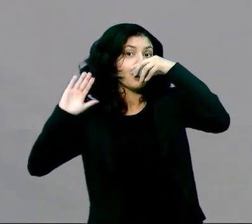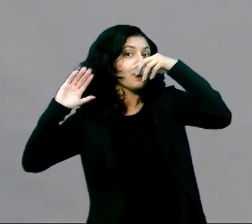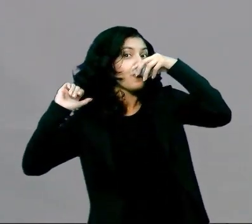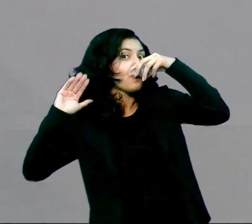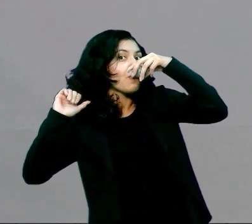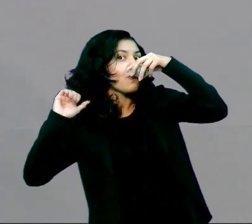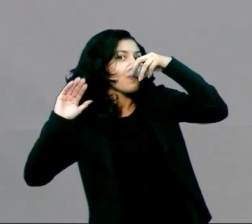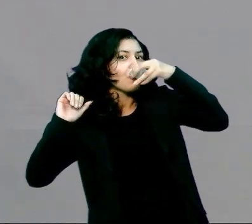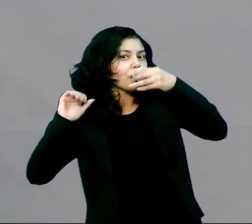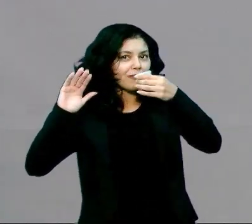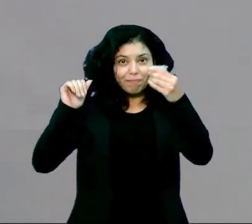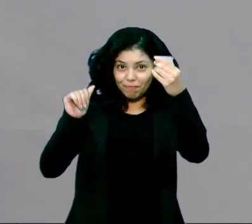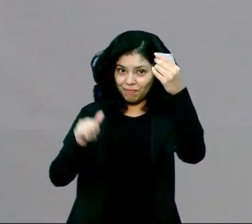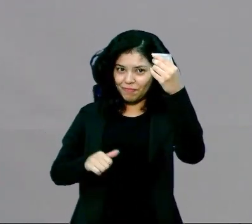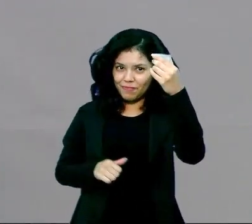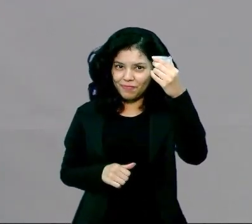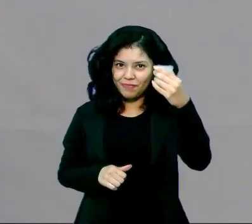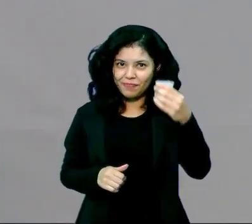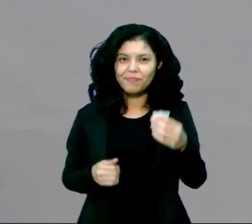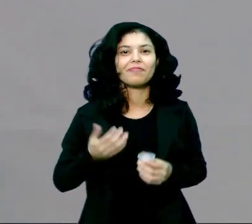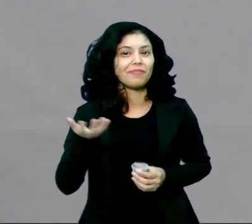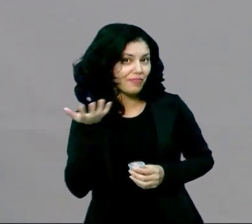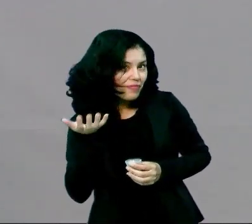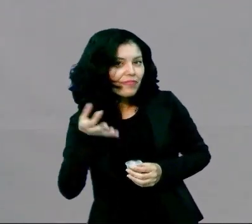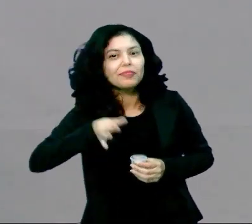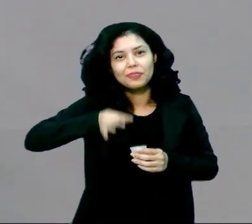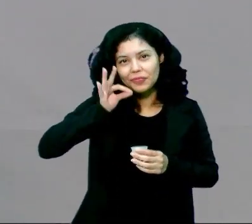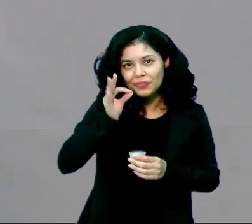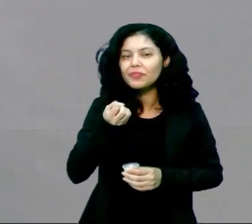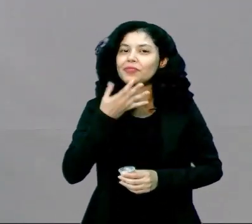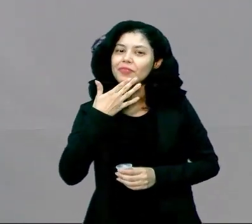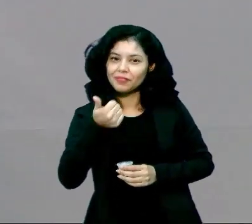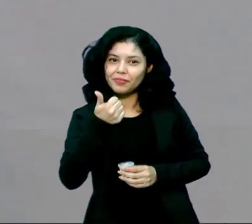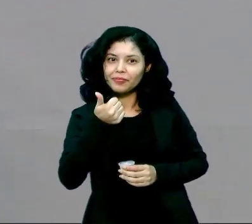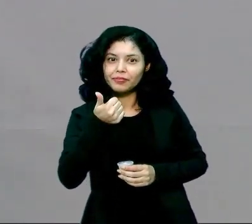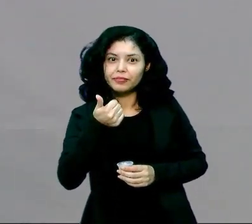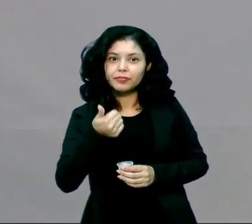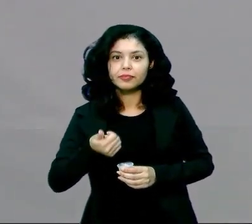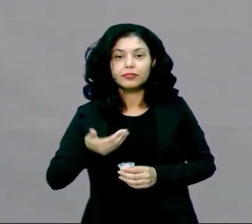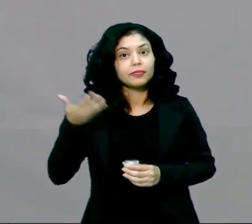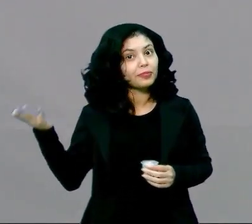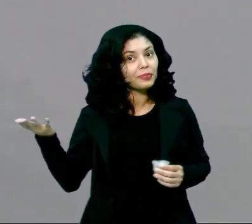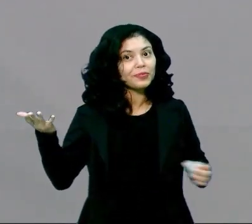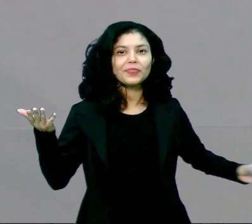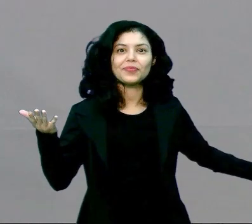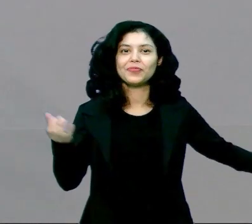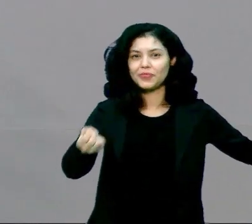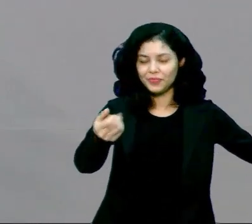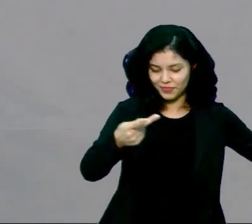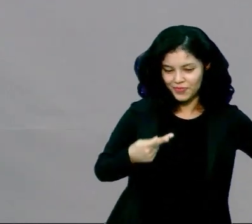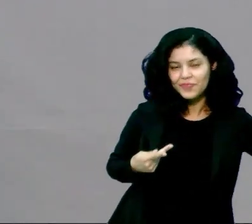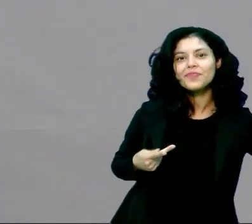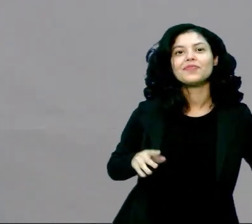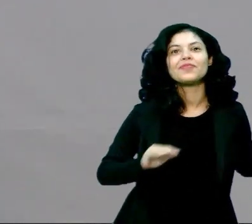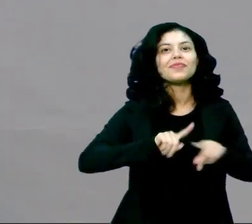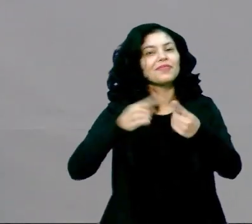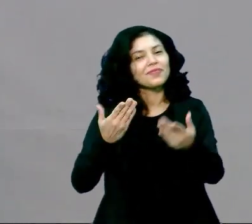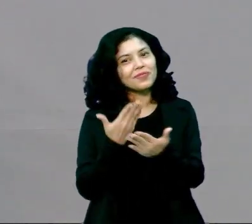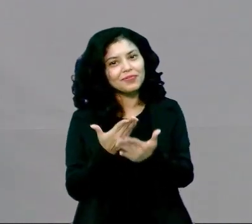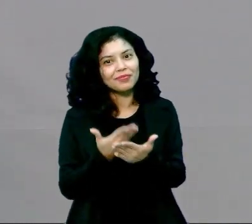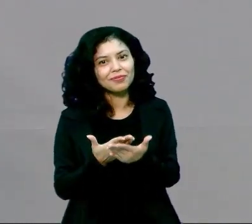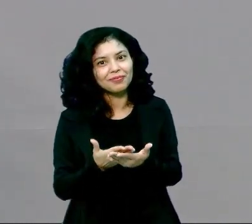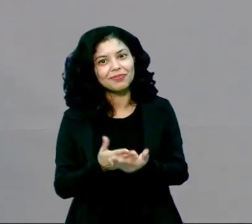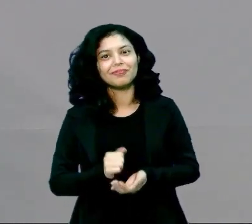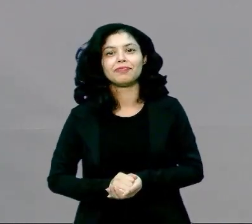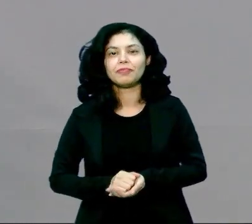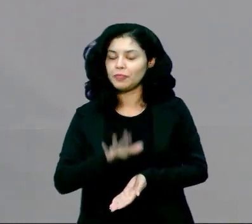Olá, chicos e chicas! Querendo um café? Muito bueno, não? Então, galera, sejam bem-vindos a mais uma aula.